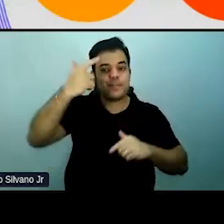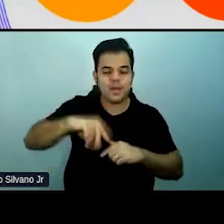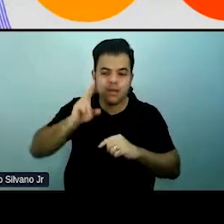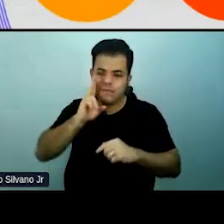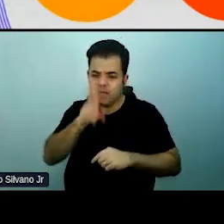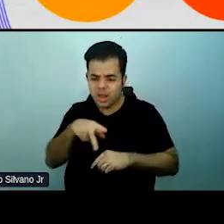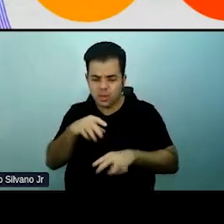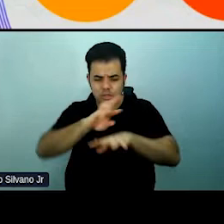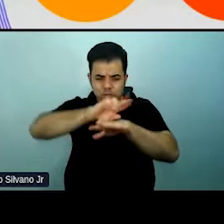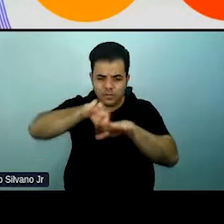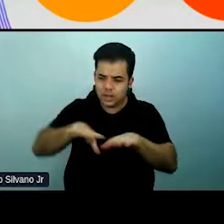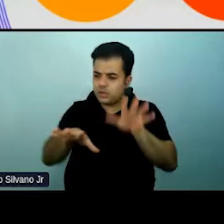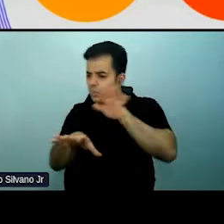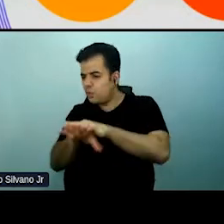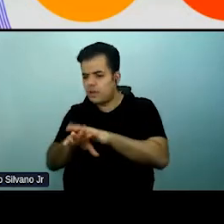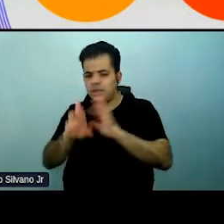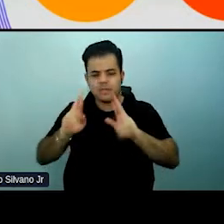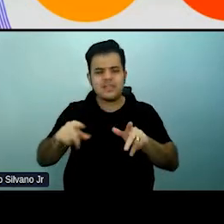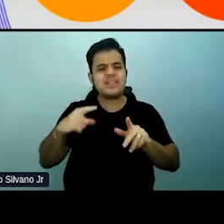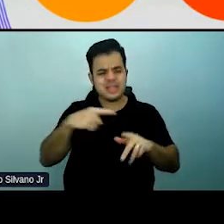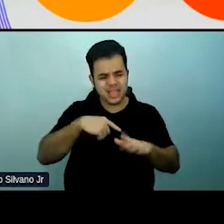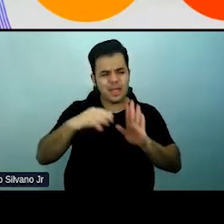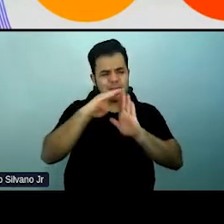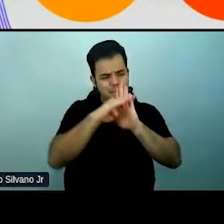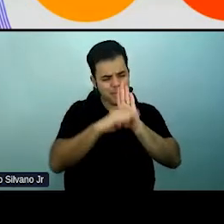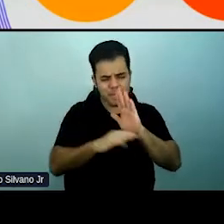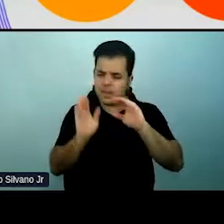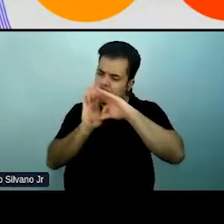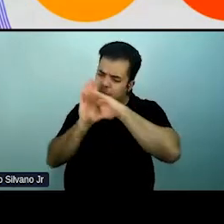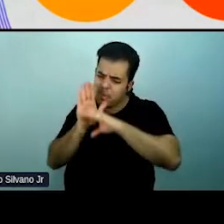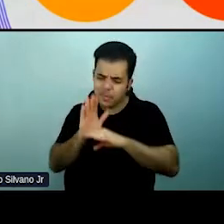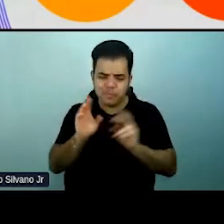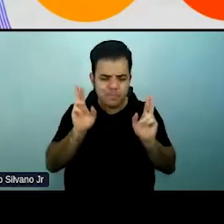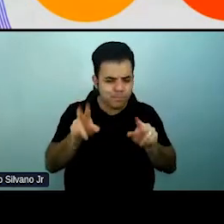quadrante, tem formas para você conseguir ter esse diagnóstico, esse